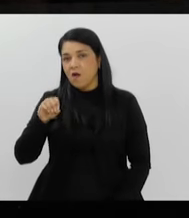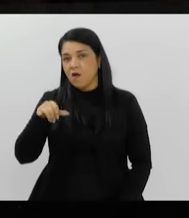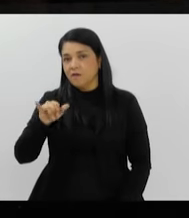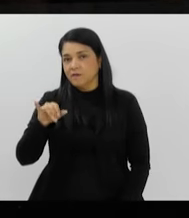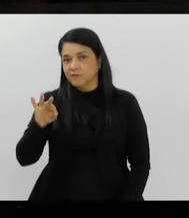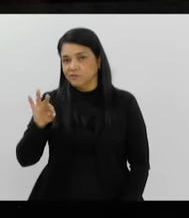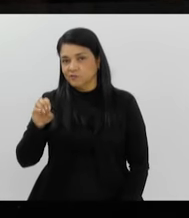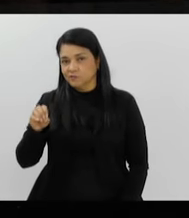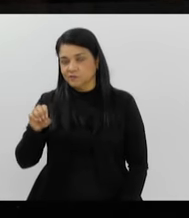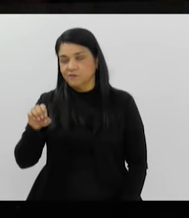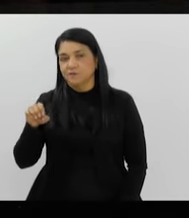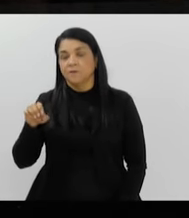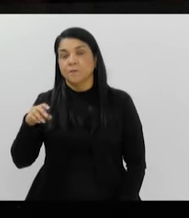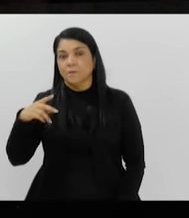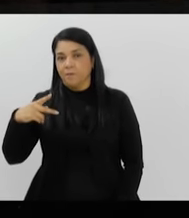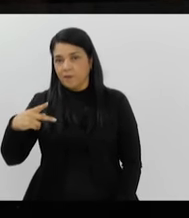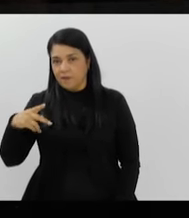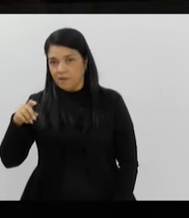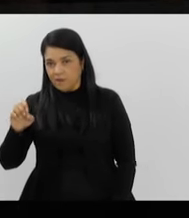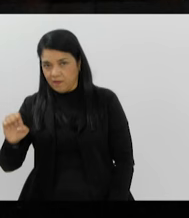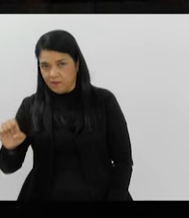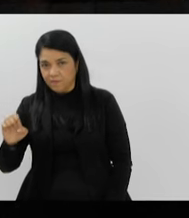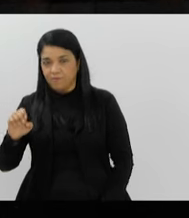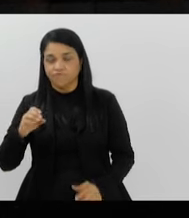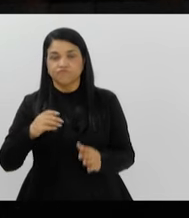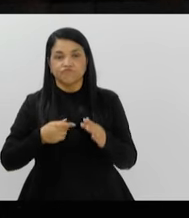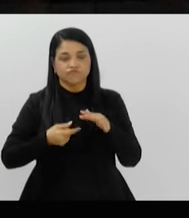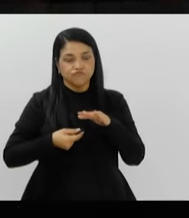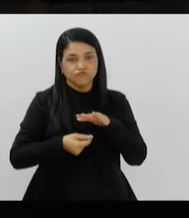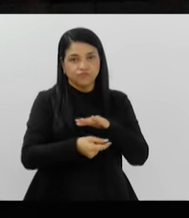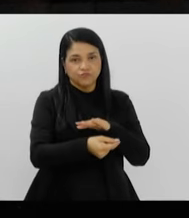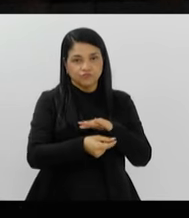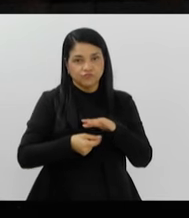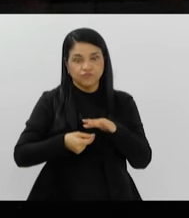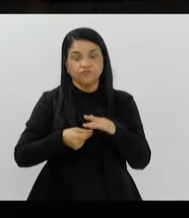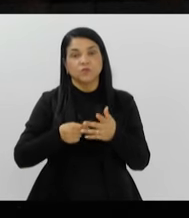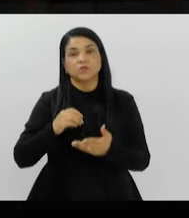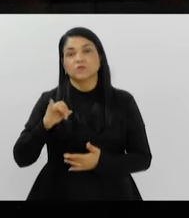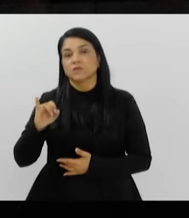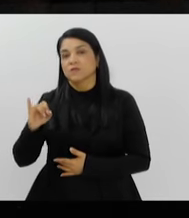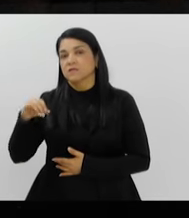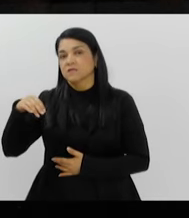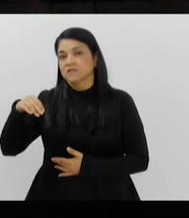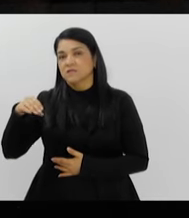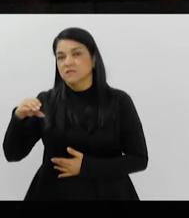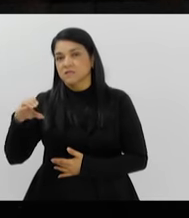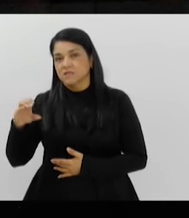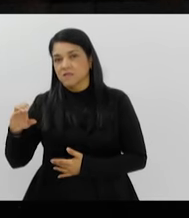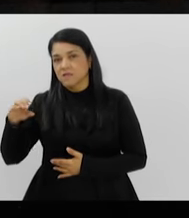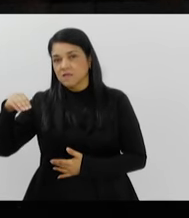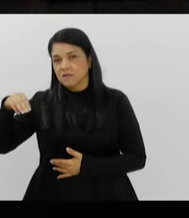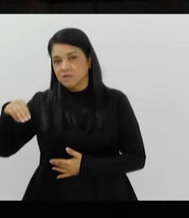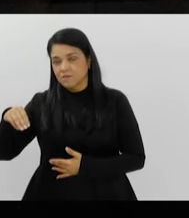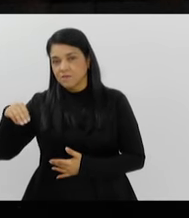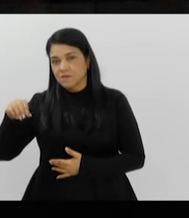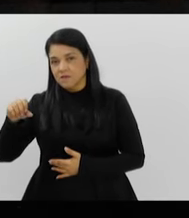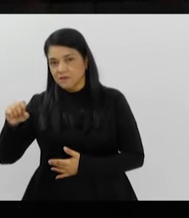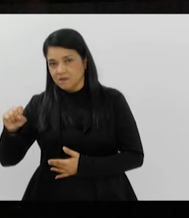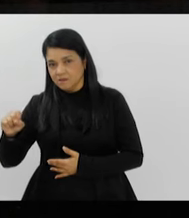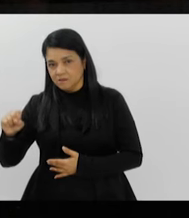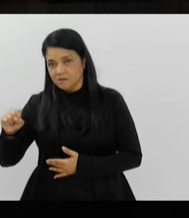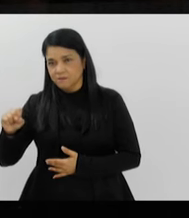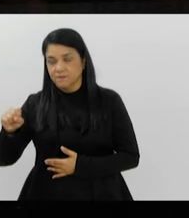com os recursos oriundos do ICMS. Nós temos a previsão